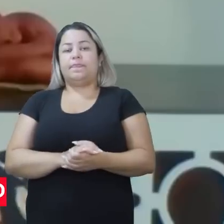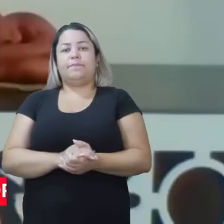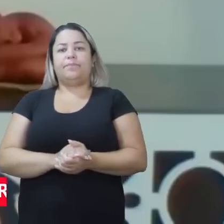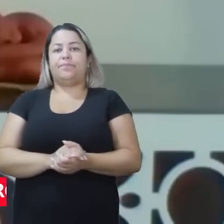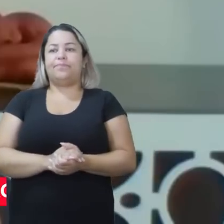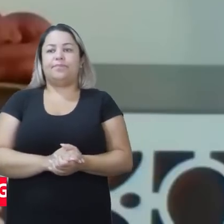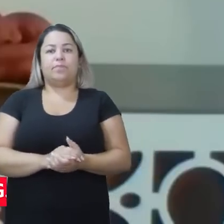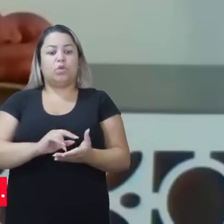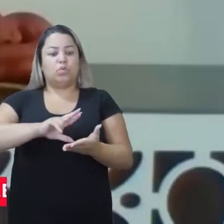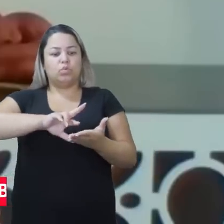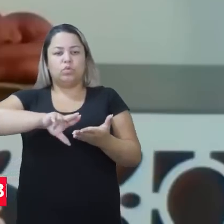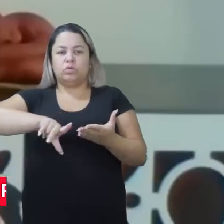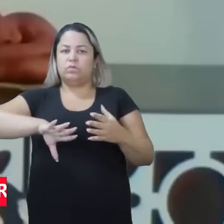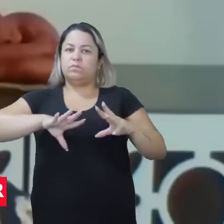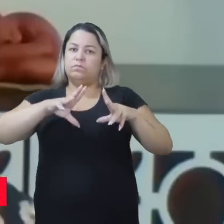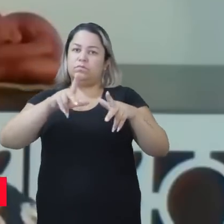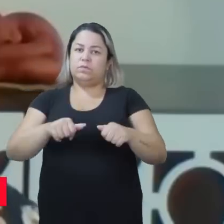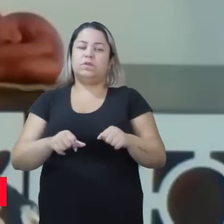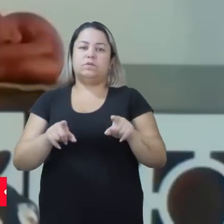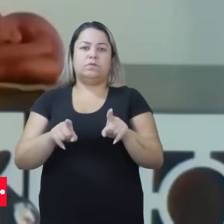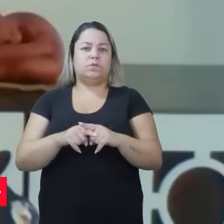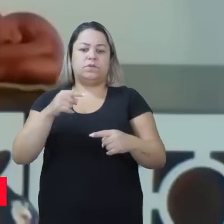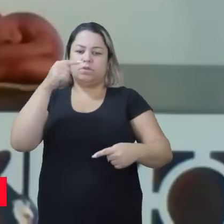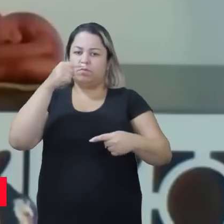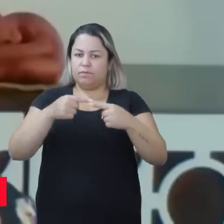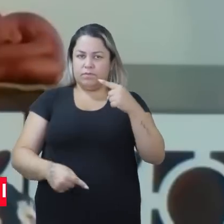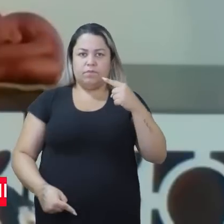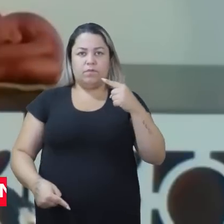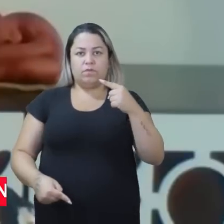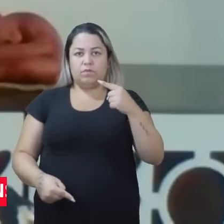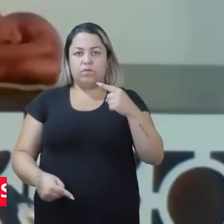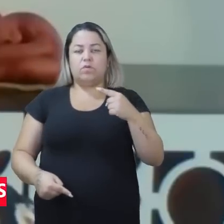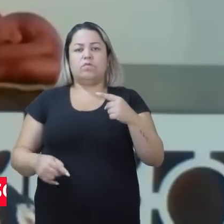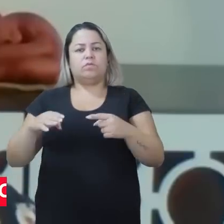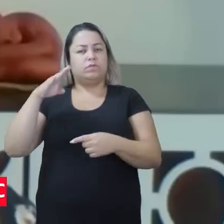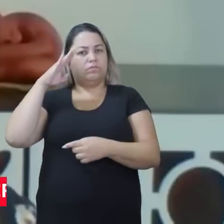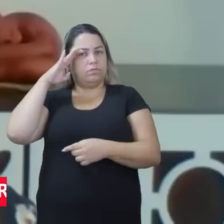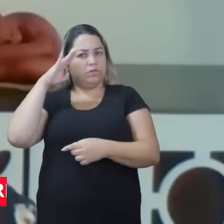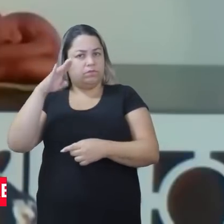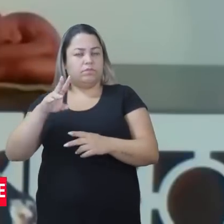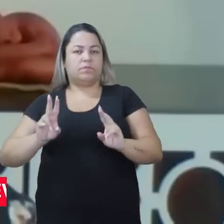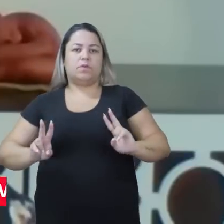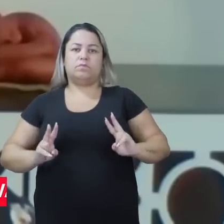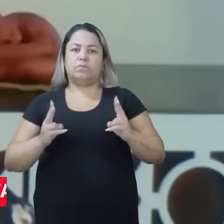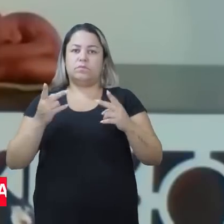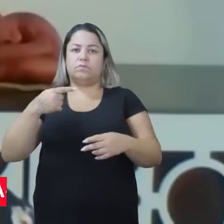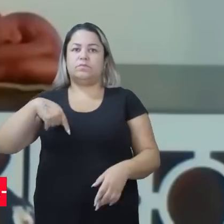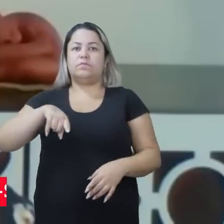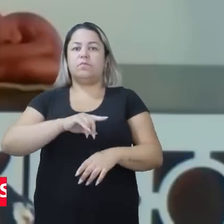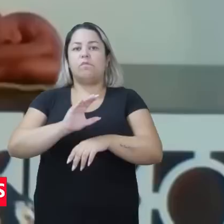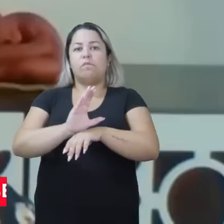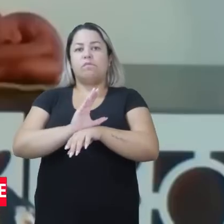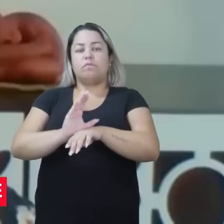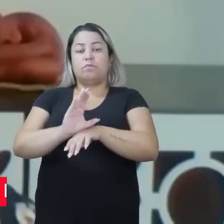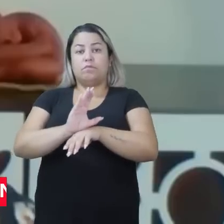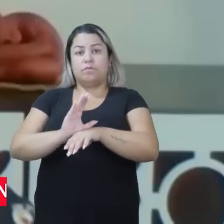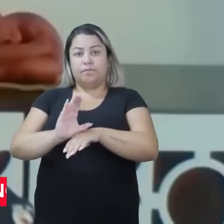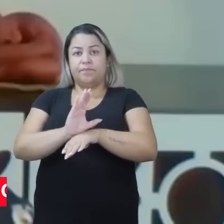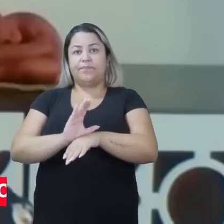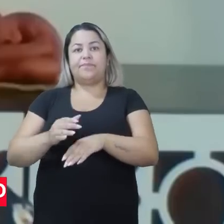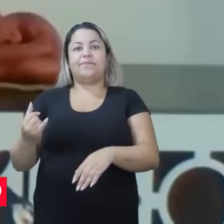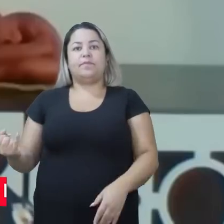enfim, tudo aquilo que é incompatível com os princípios e os valores da nossa Constituição. Então, é